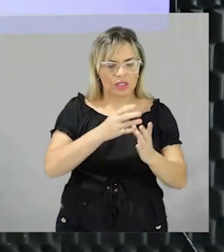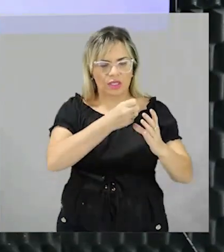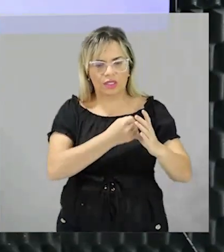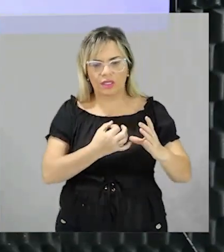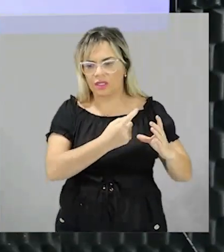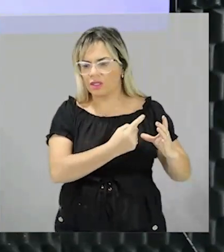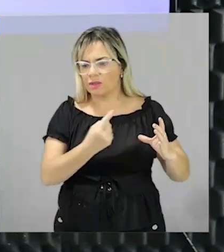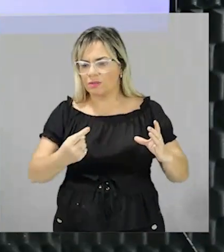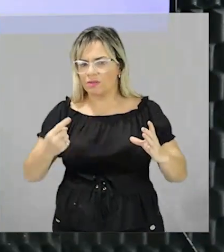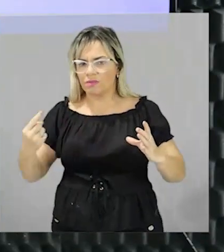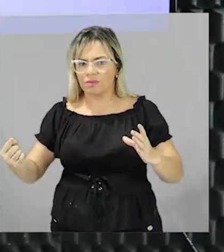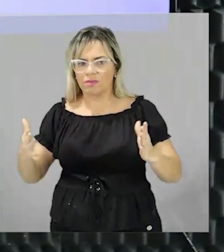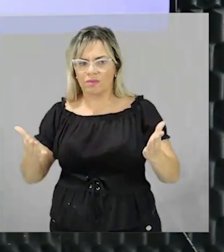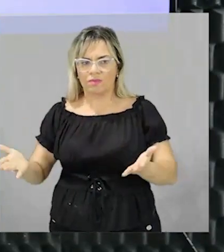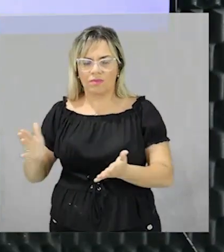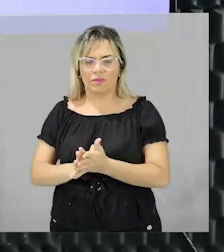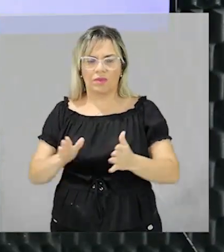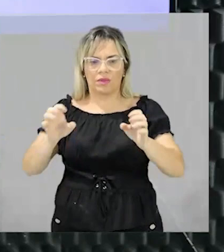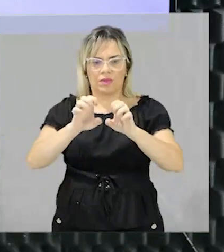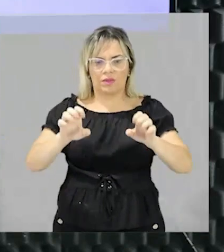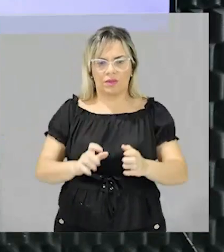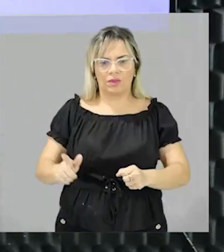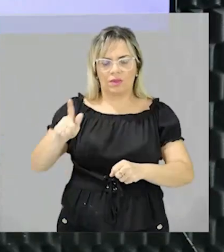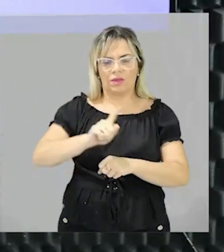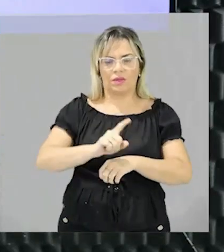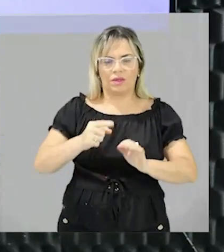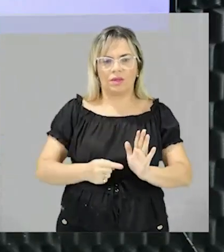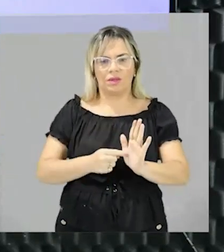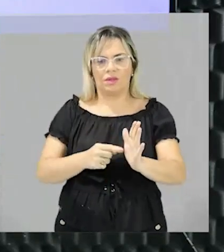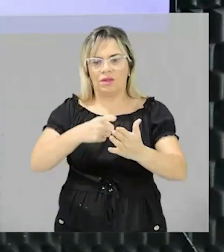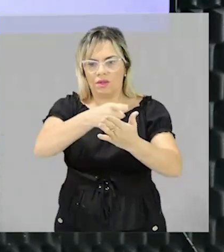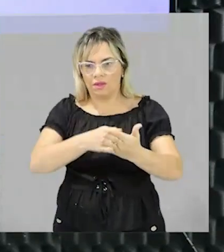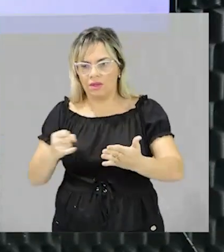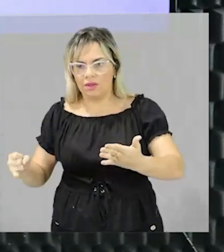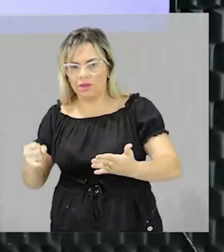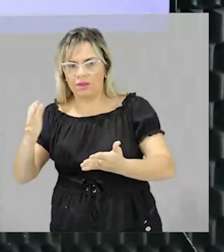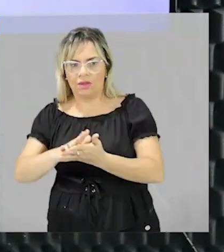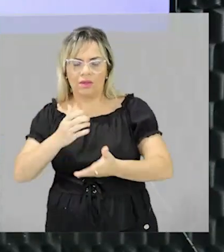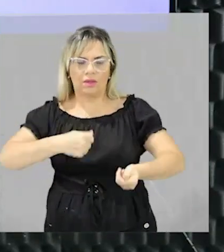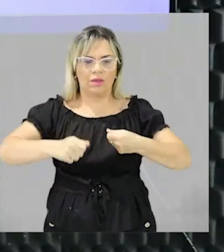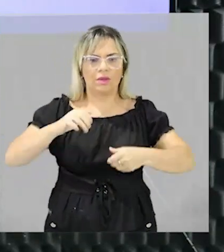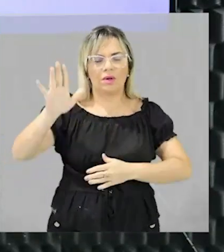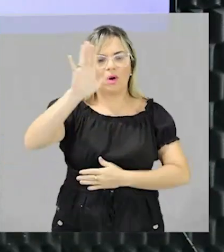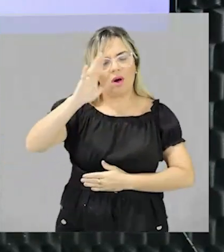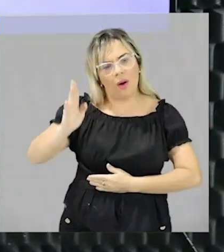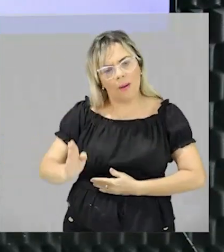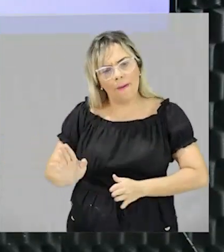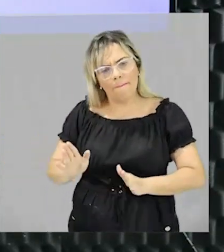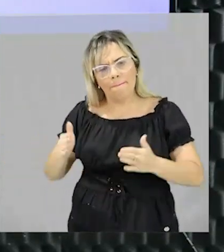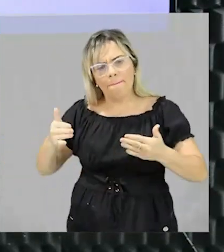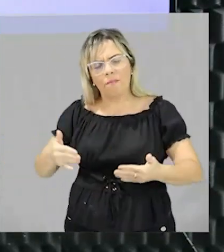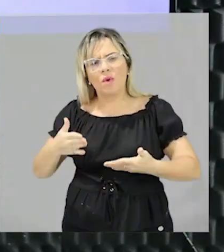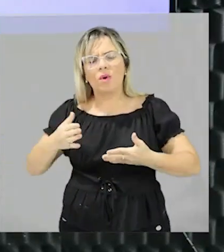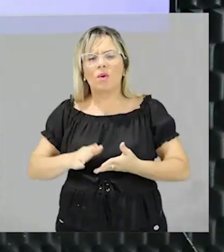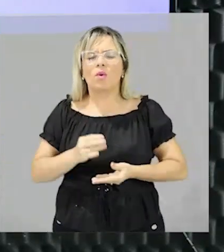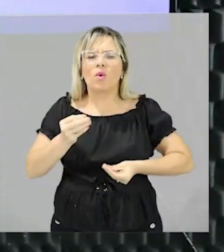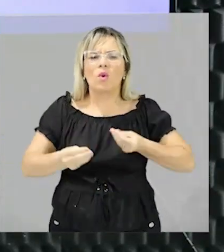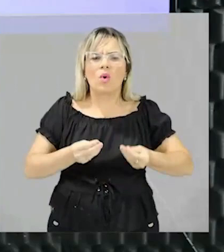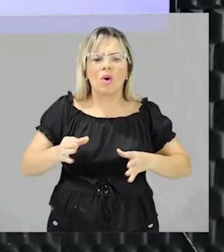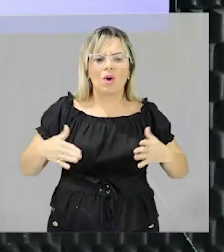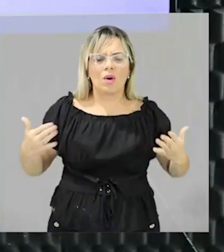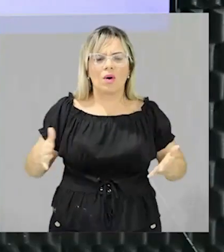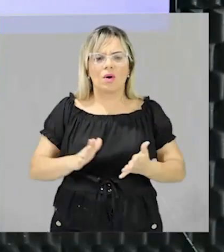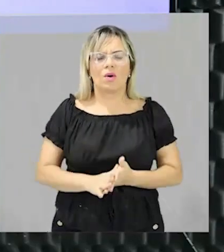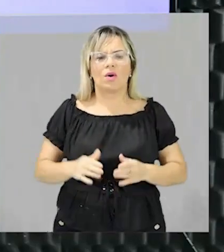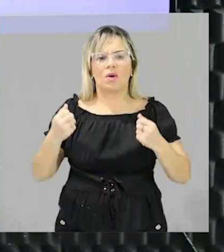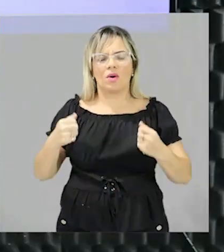ele está dizendo aqui, né, estruturas geológicas indicadas no texto são importantes para o Brasil economicamente como? Ou seja, eu só preciso identificar